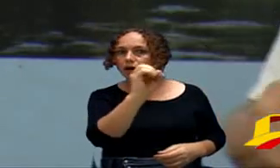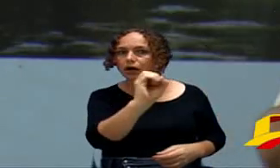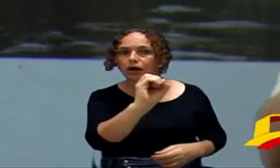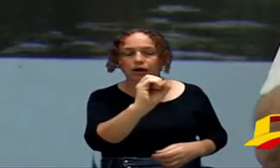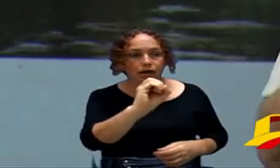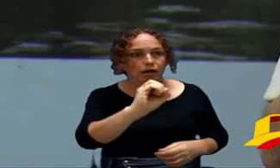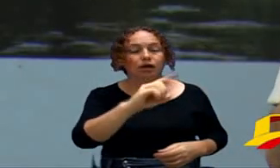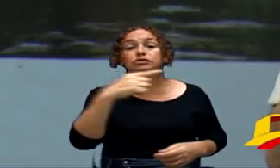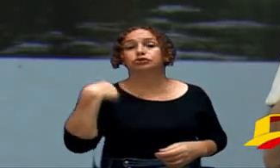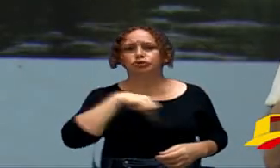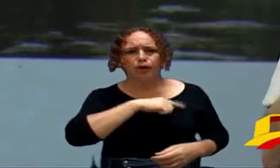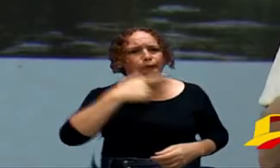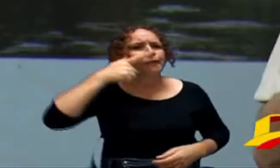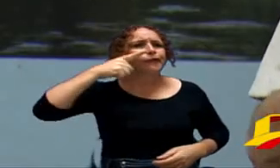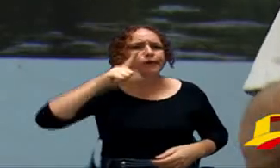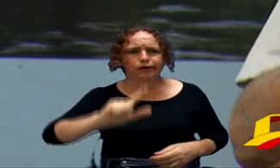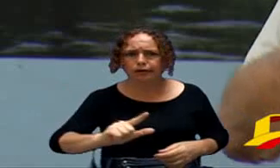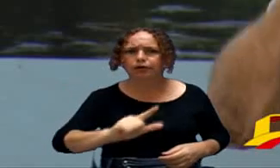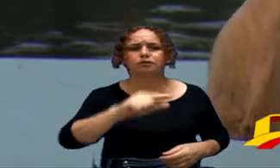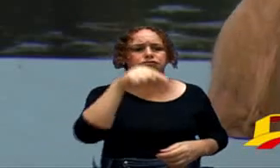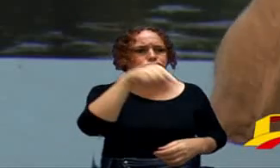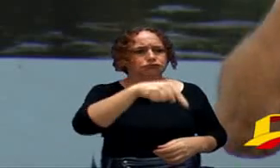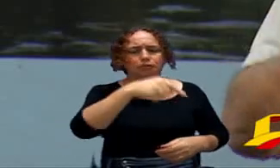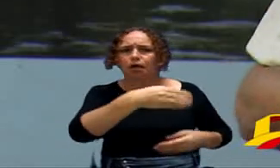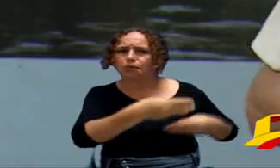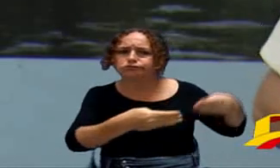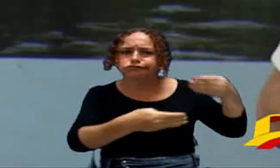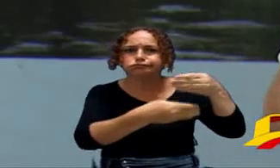estrada. O Parque Braulio da Silva,